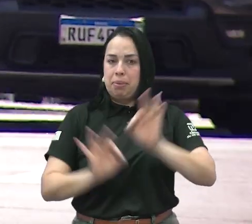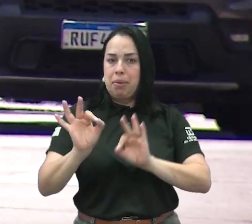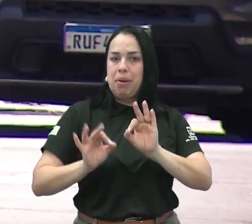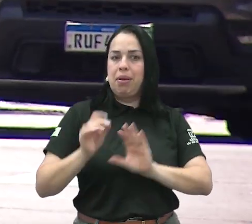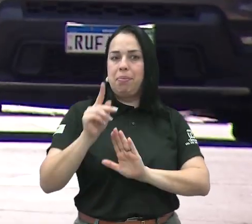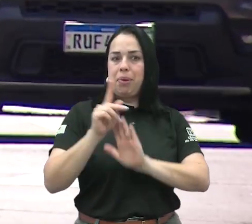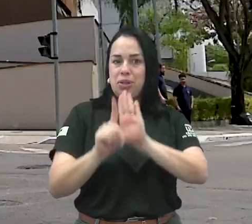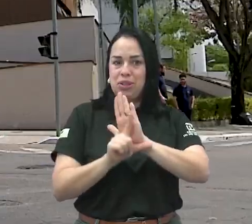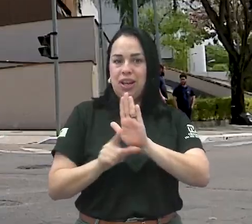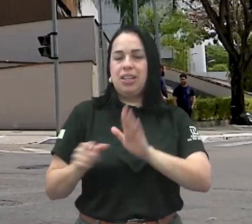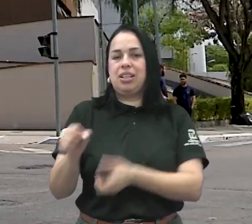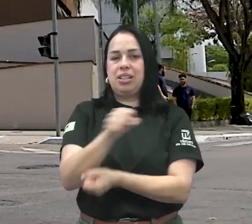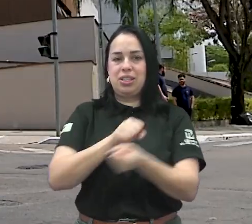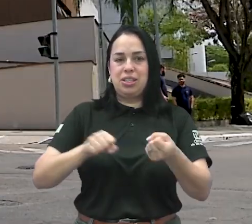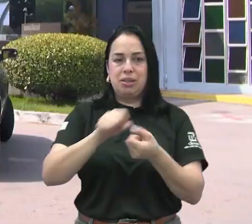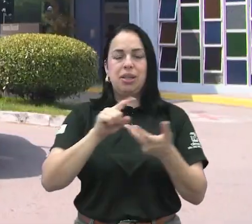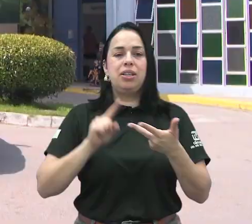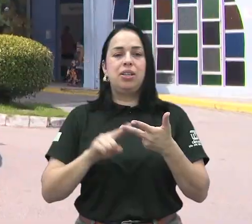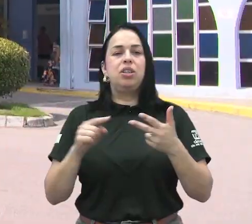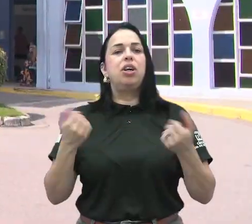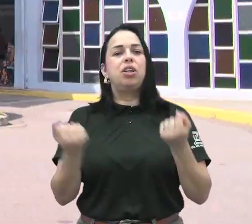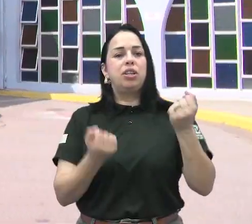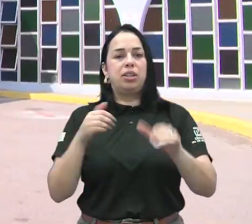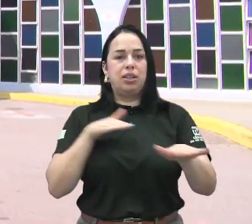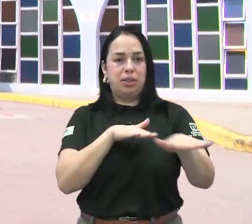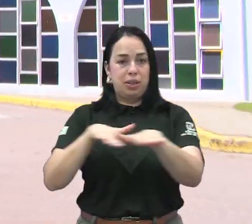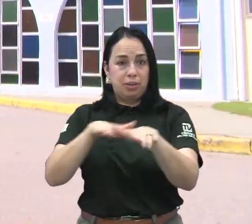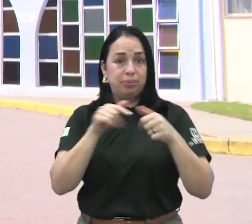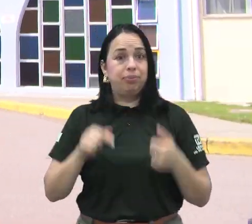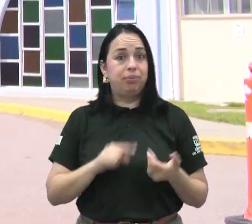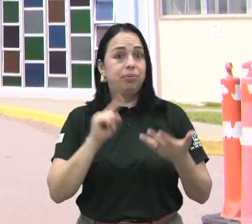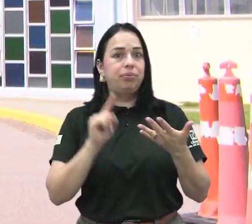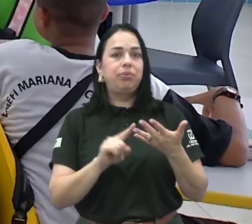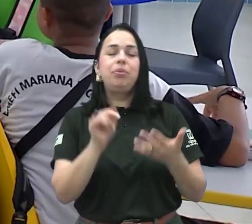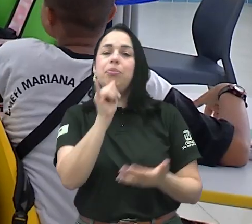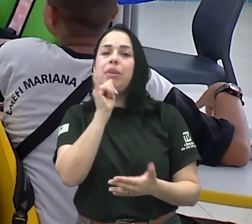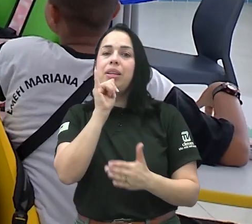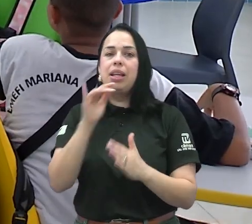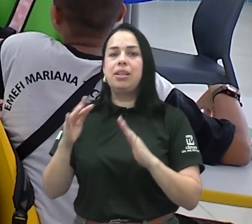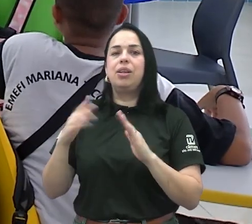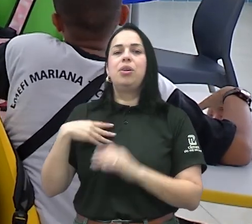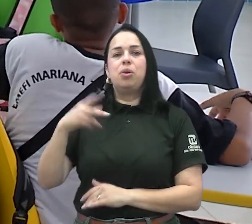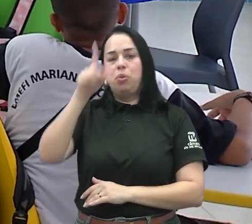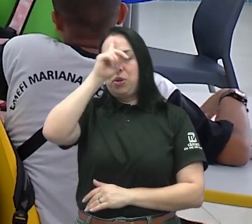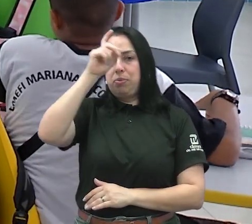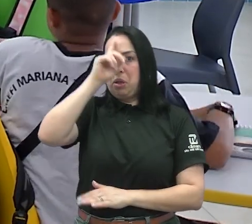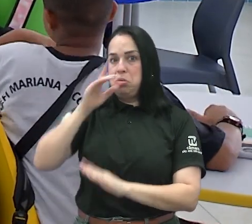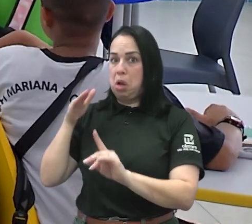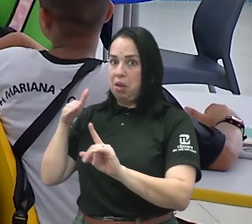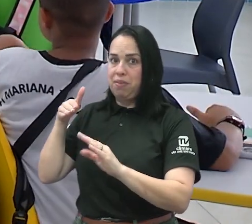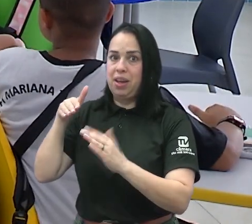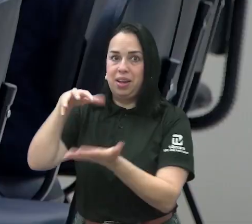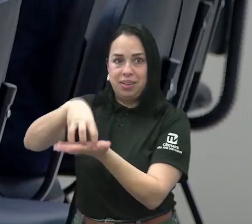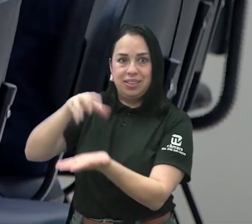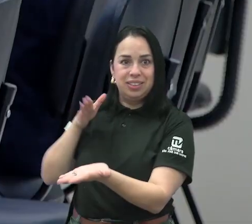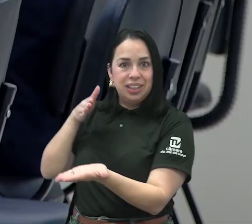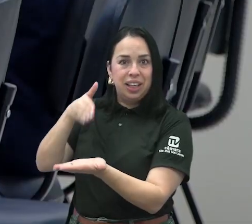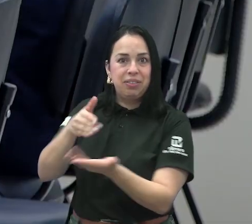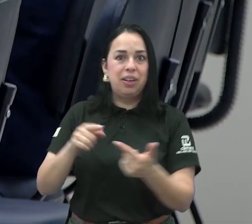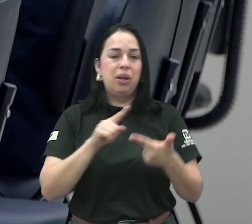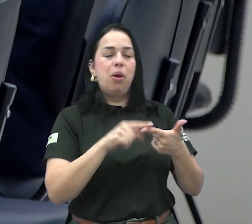e mobilidade. Nosso município já conta com hospitais de referência, escolas com educação 5.0